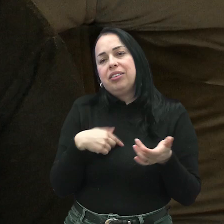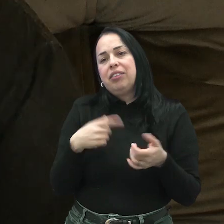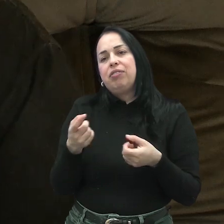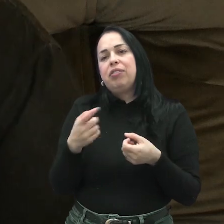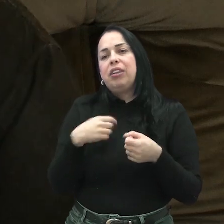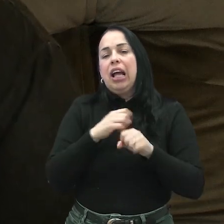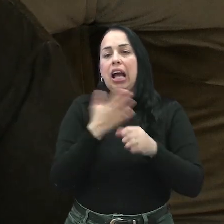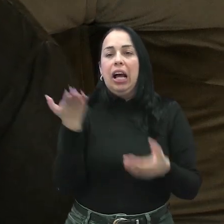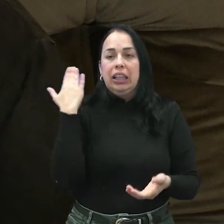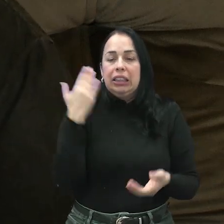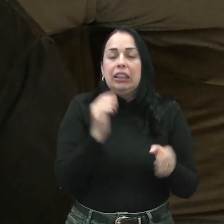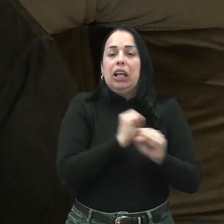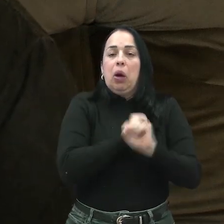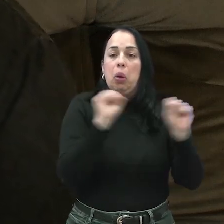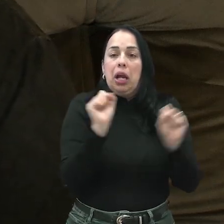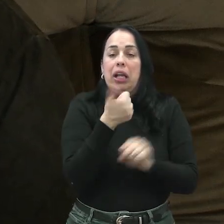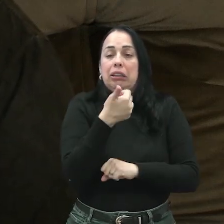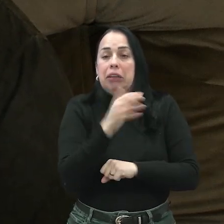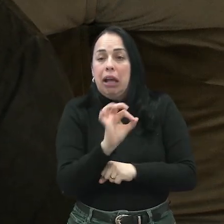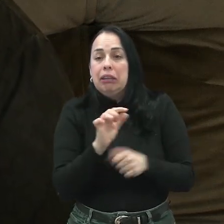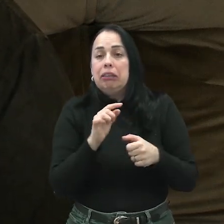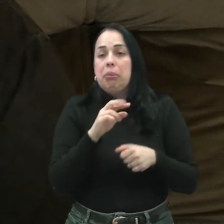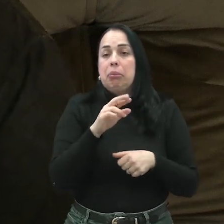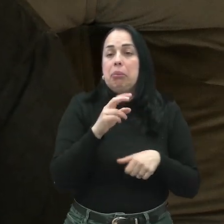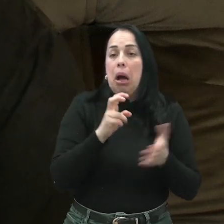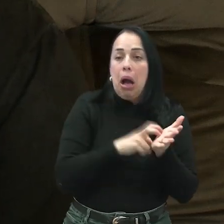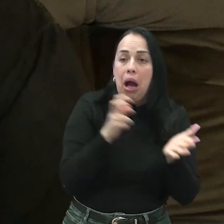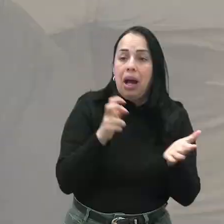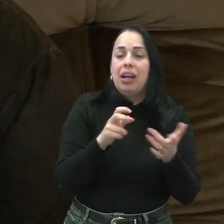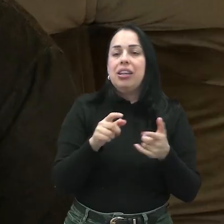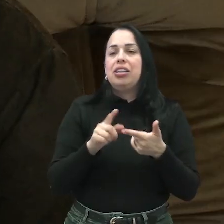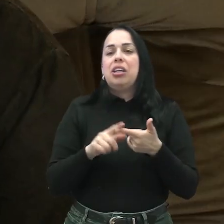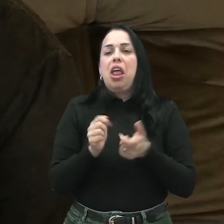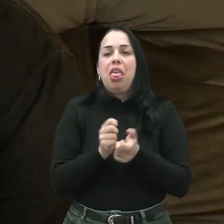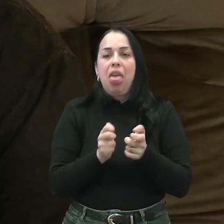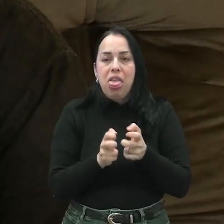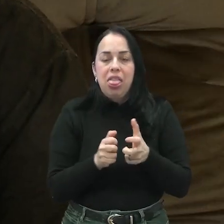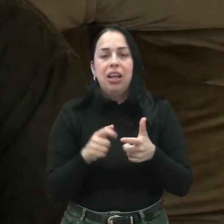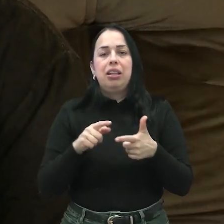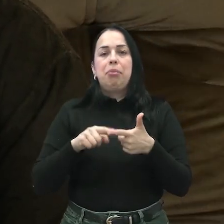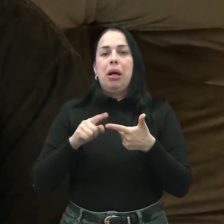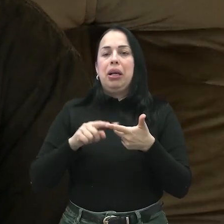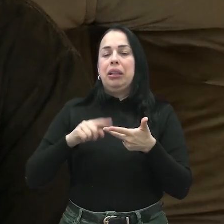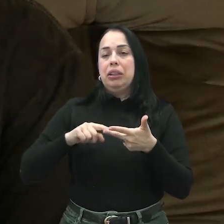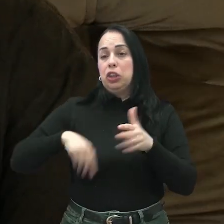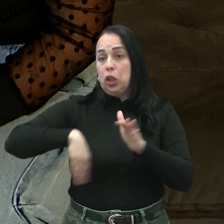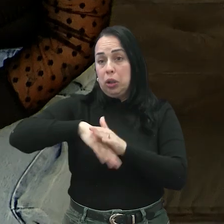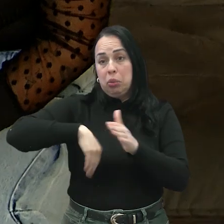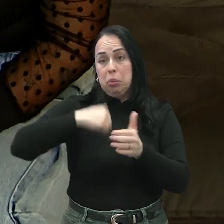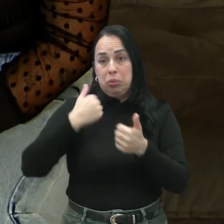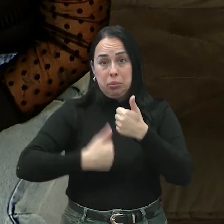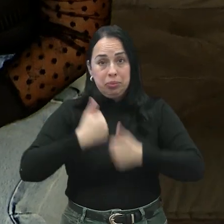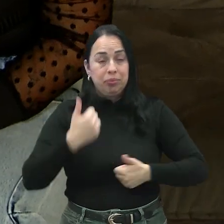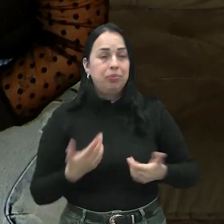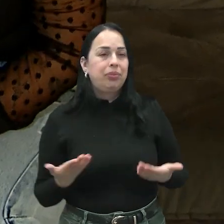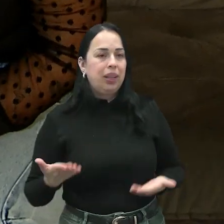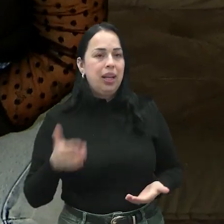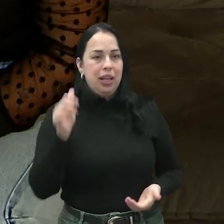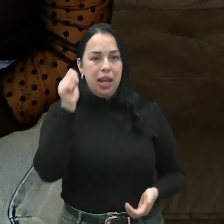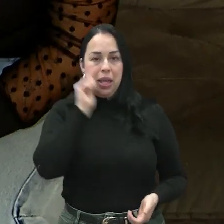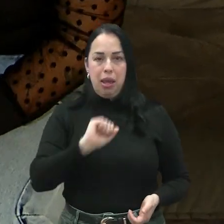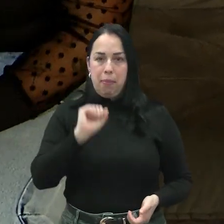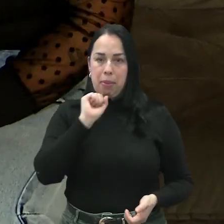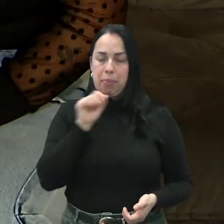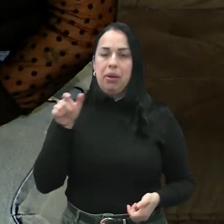quê? Acordar um pouquinho mais tarde, umas 10 horas, 11 horas, né? Jogando videogame, jogando futebol. E a mamãe,